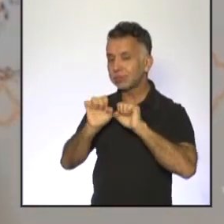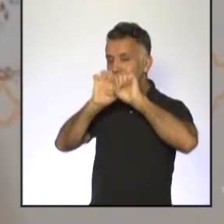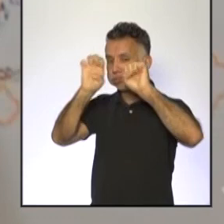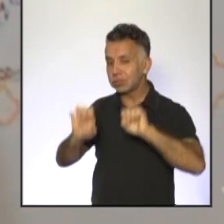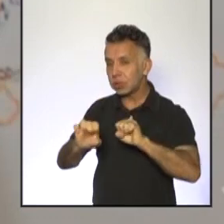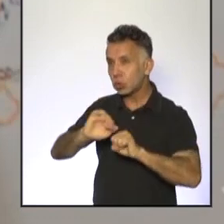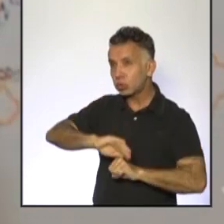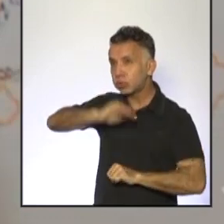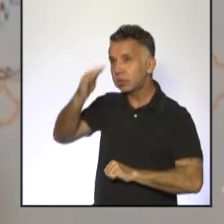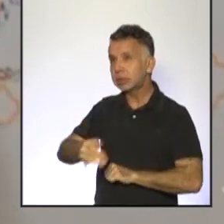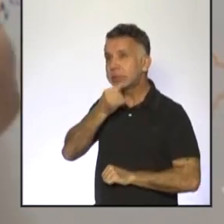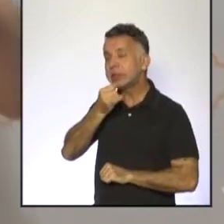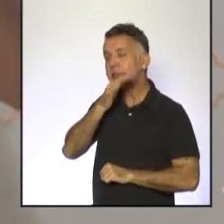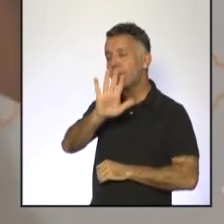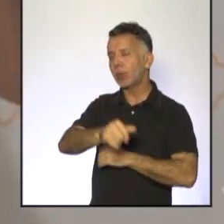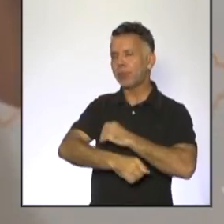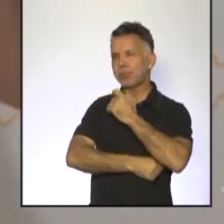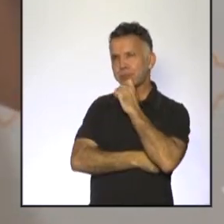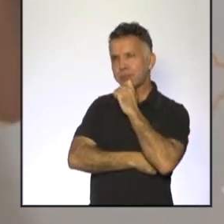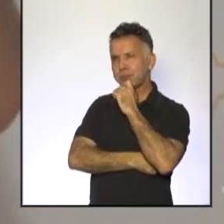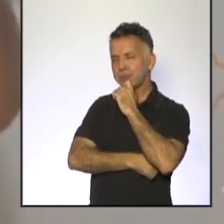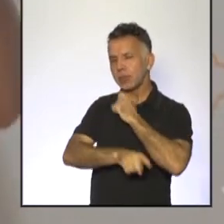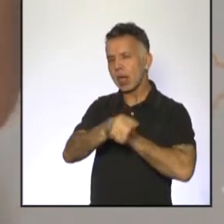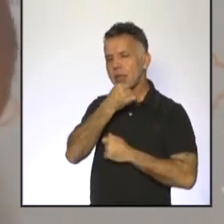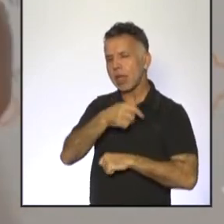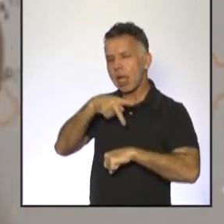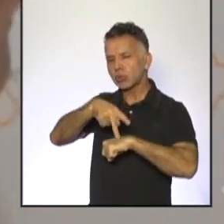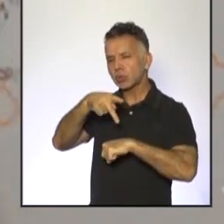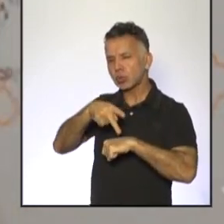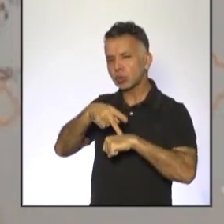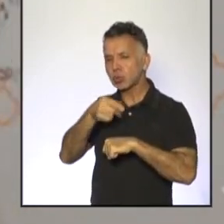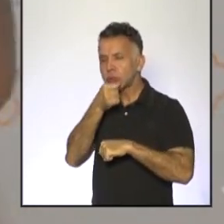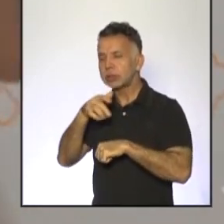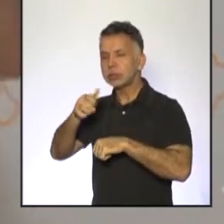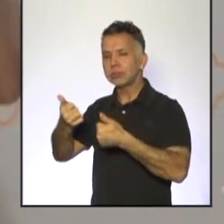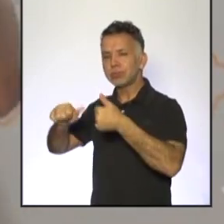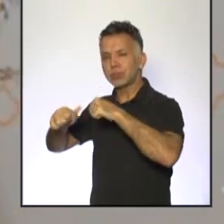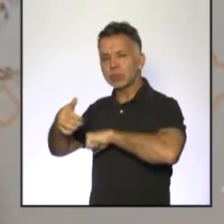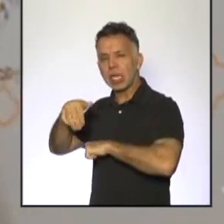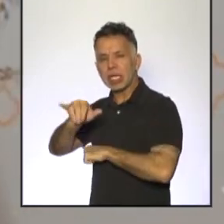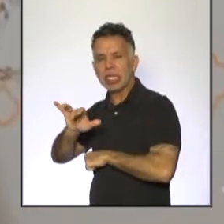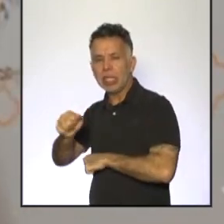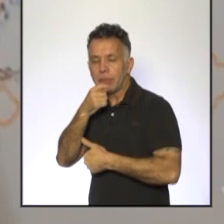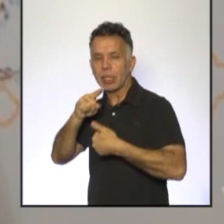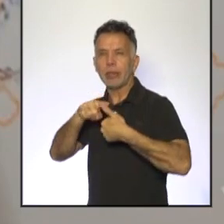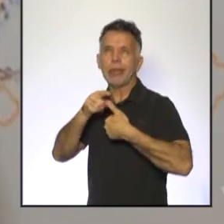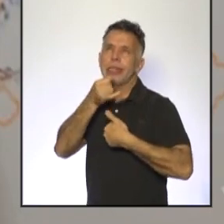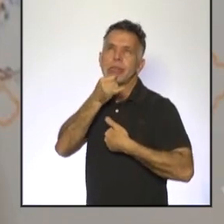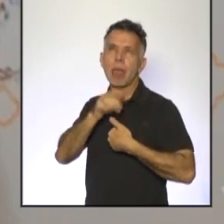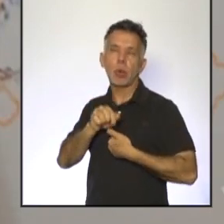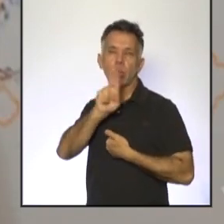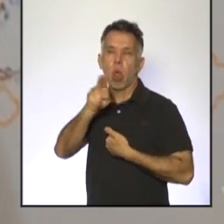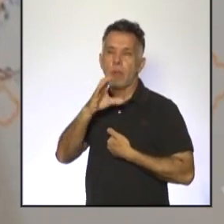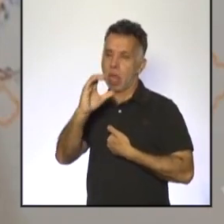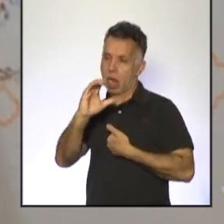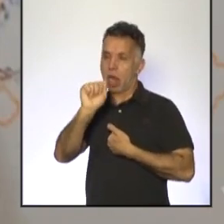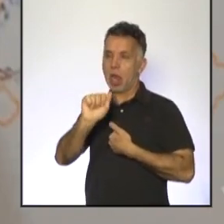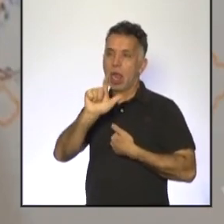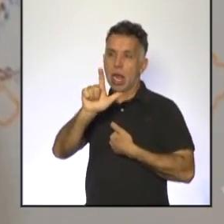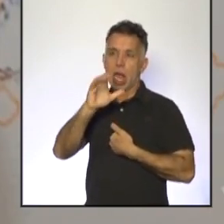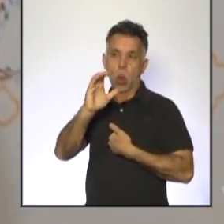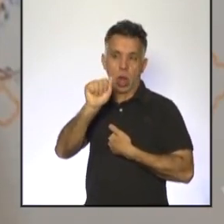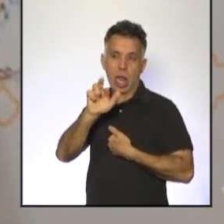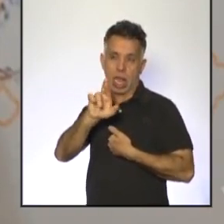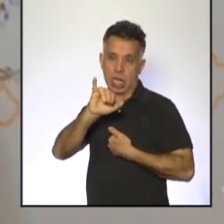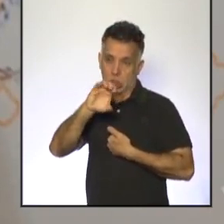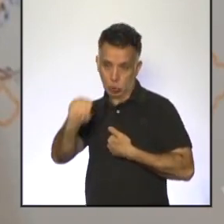rochosa. Exemplo, as rochas sedimentares químicas chamadas calcário, tem um mineral base chamado